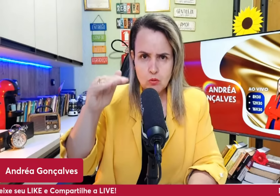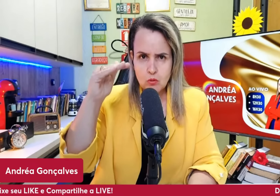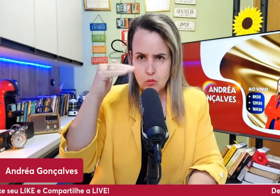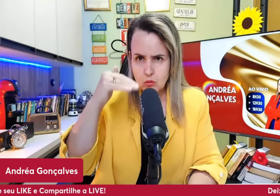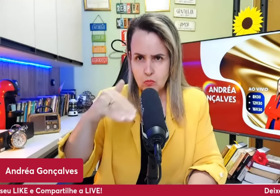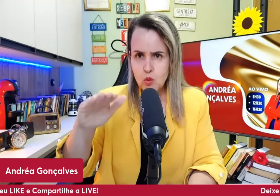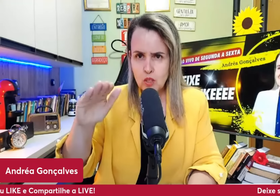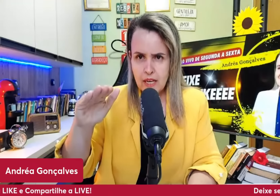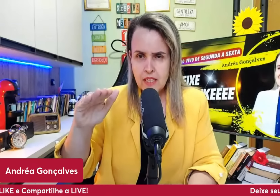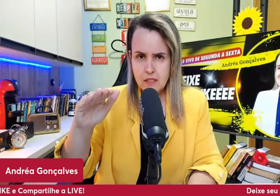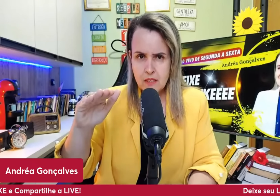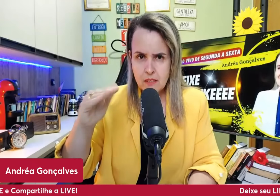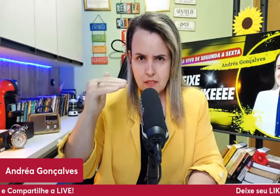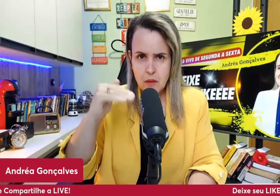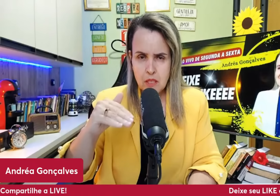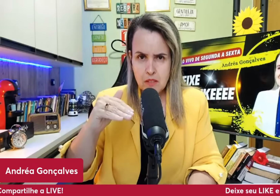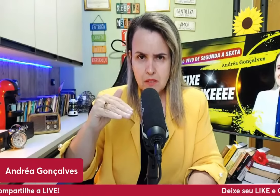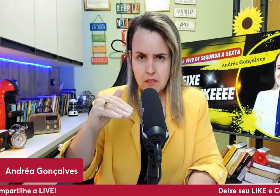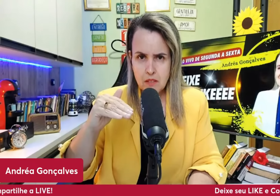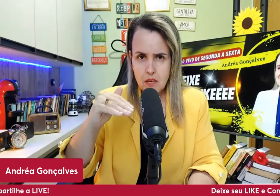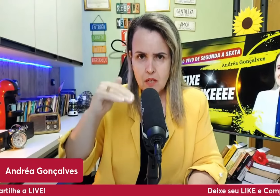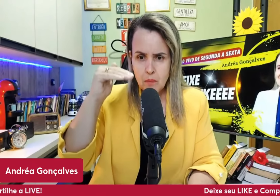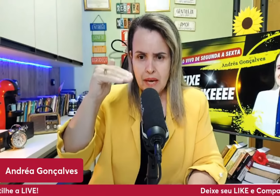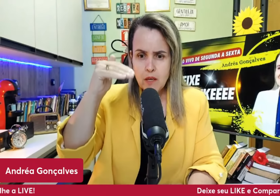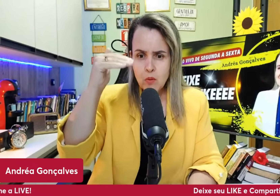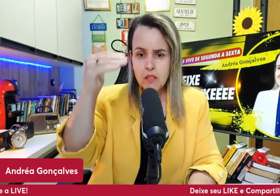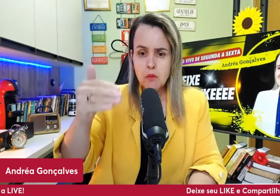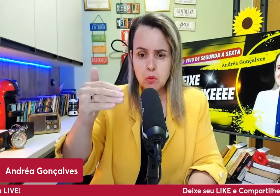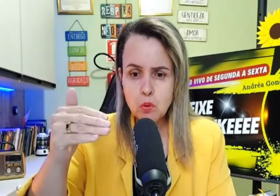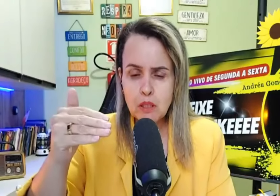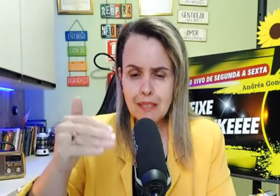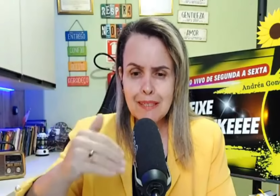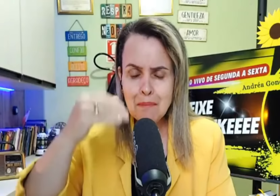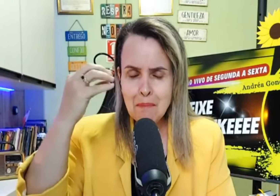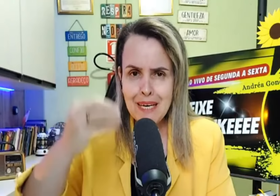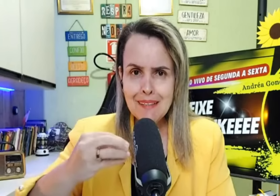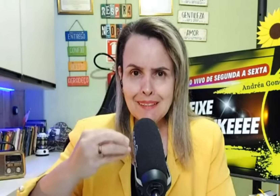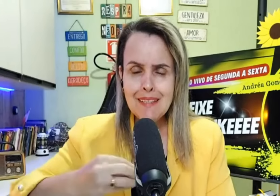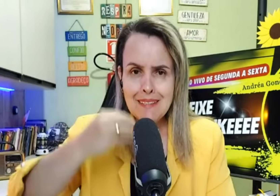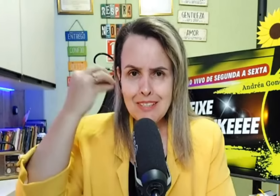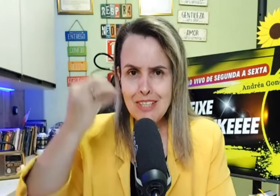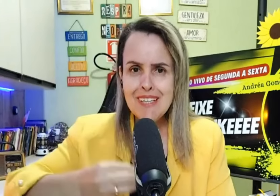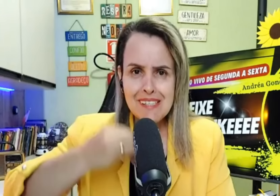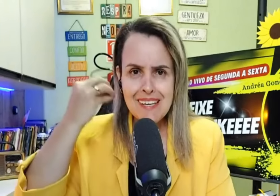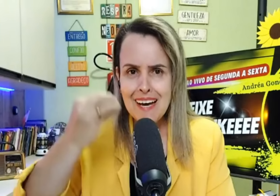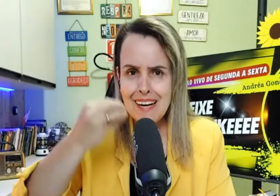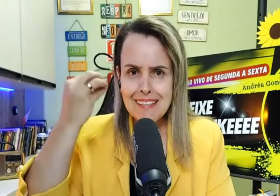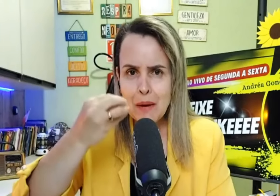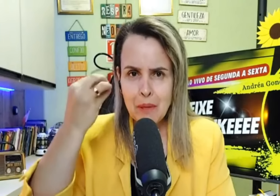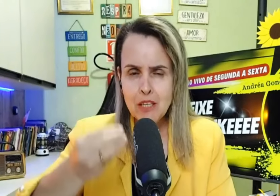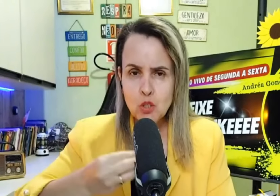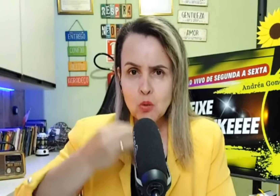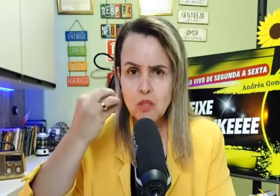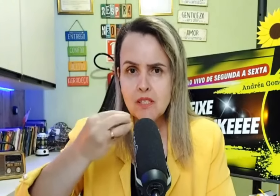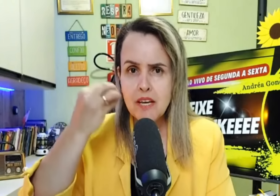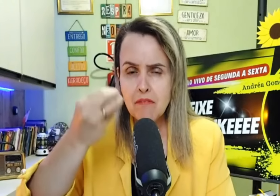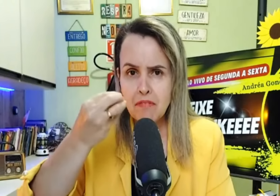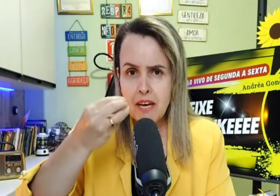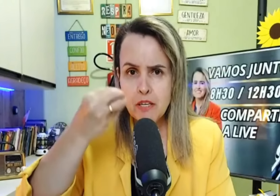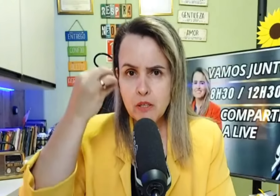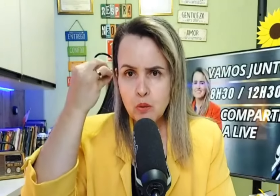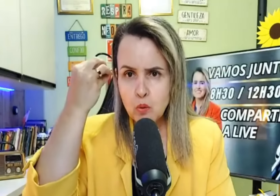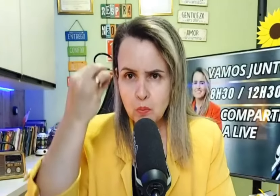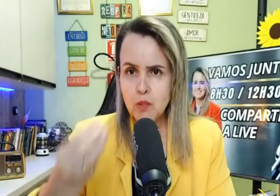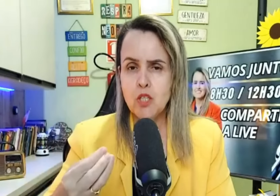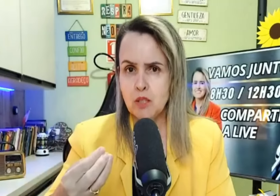deputados bolsonaristas extremistas pegam A Tribuna e mentem descaradamente do que se